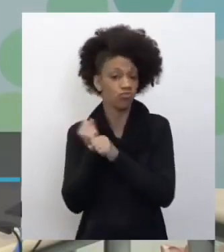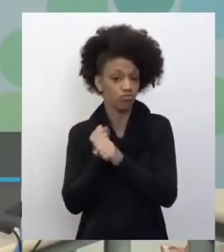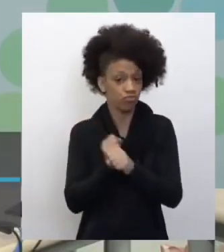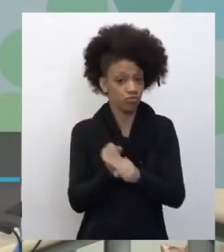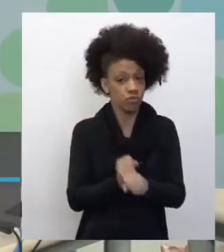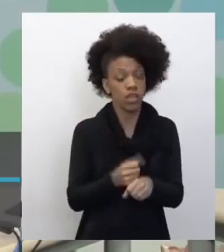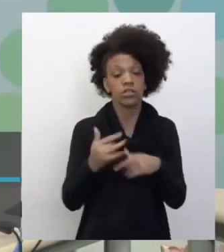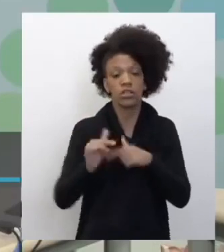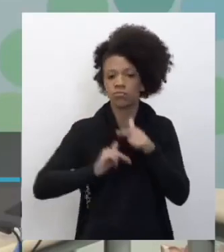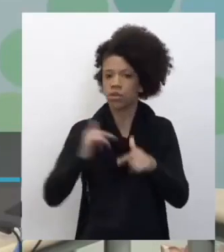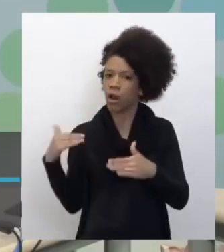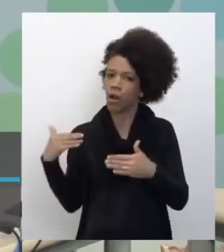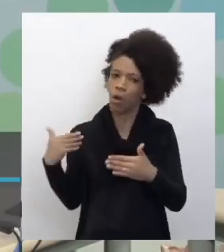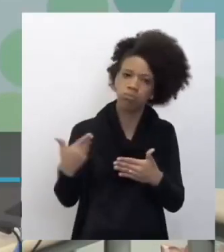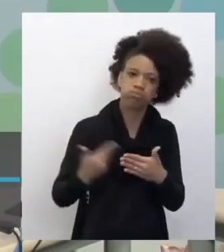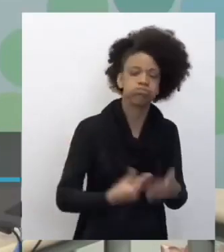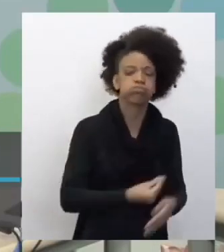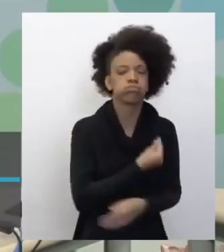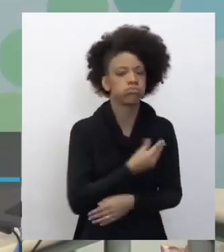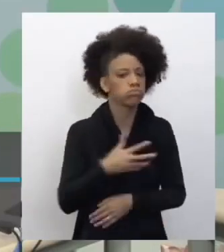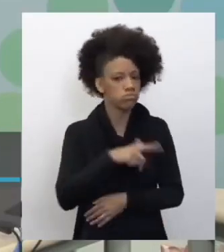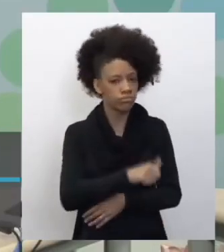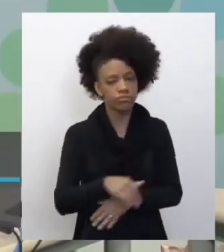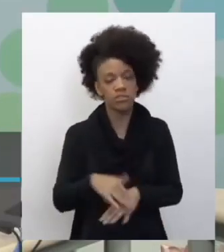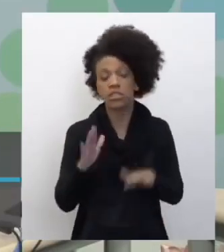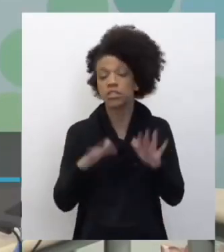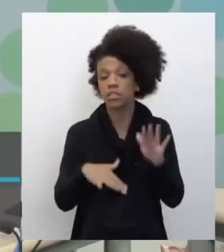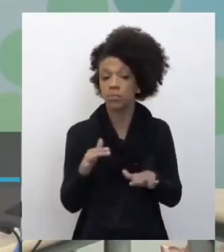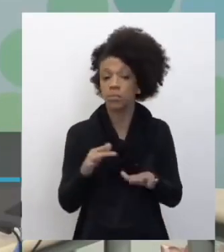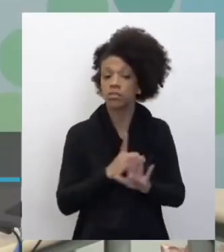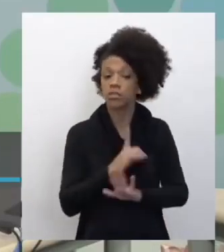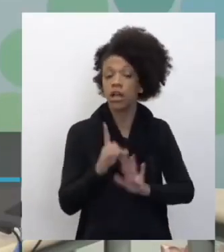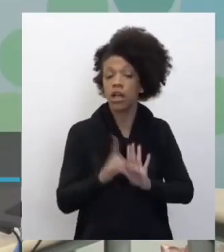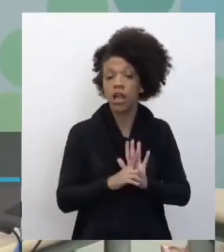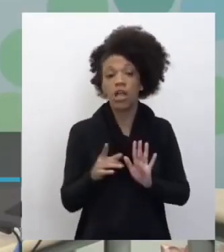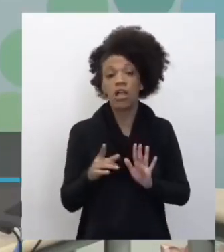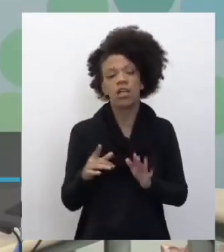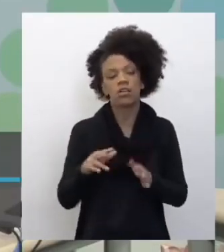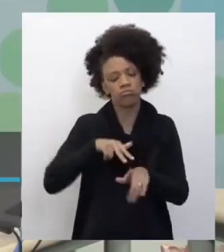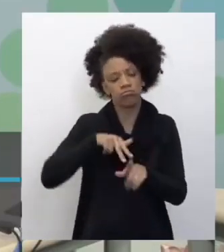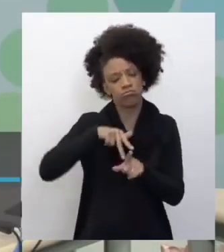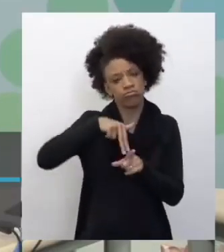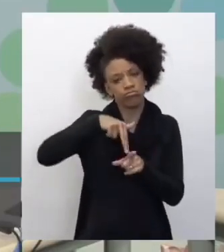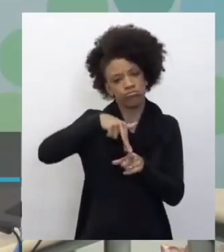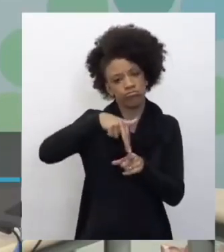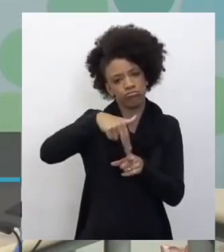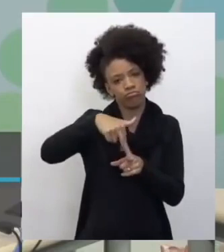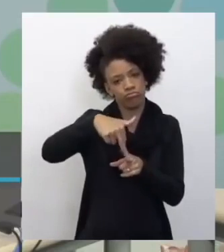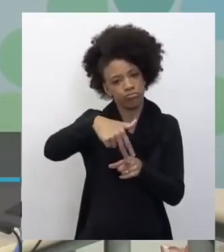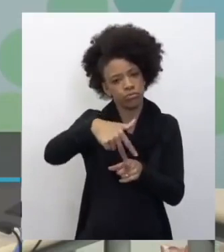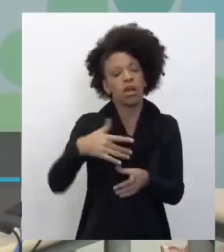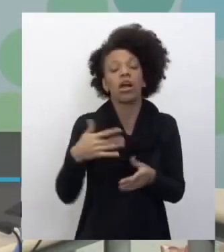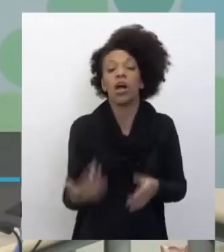um trabalho para a vida toda. E dependendo, né, do personagem, eles são muito acrobáticos, então o trabalho de corpo, ele